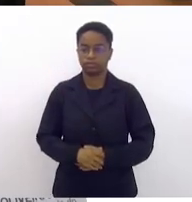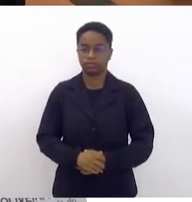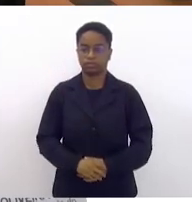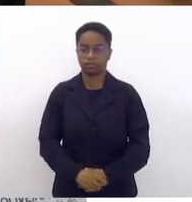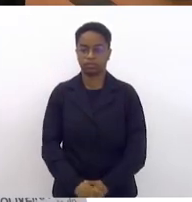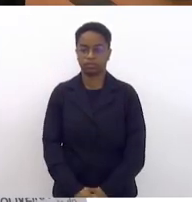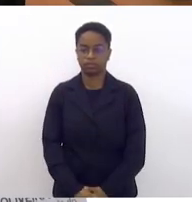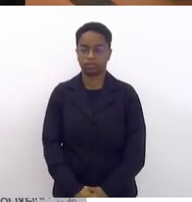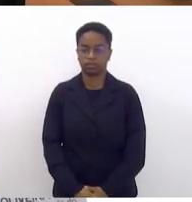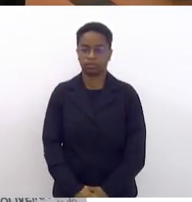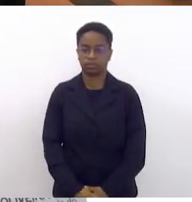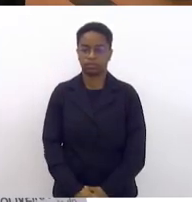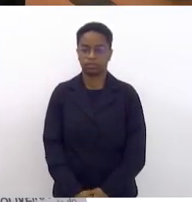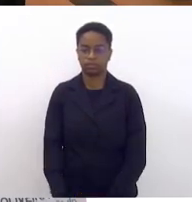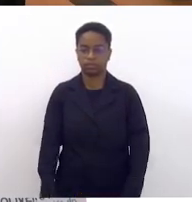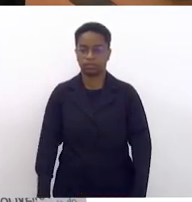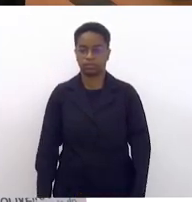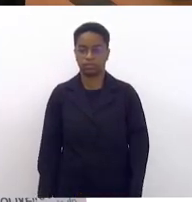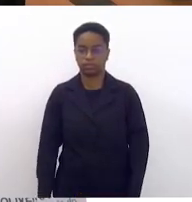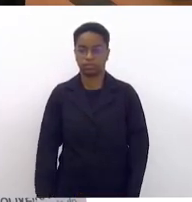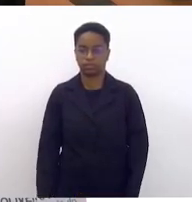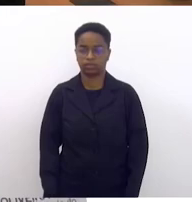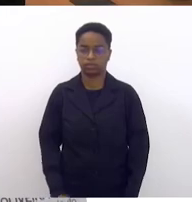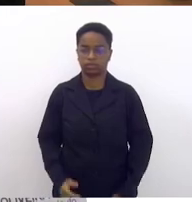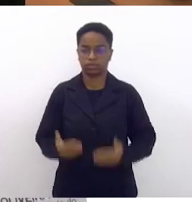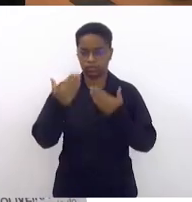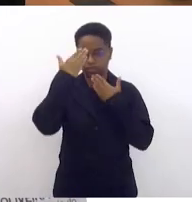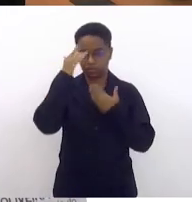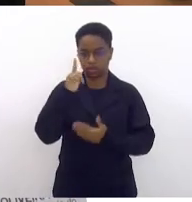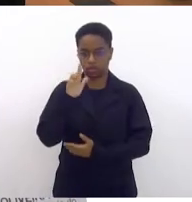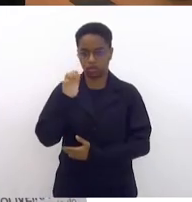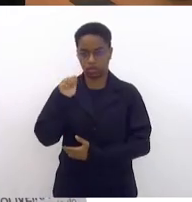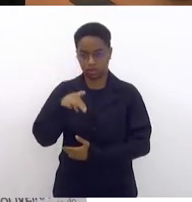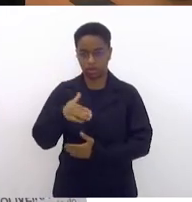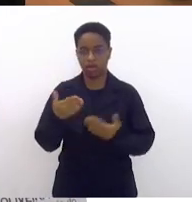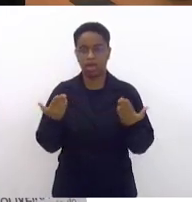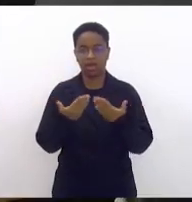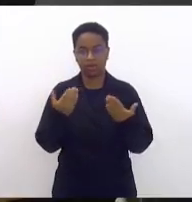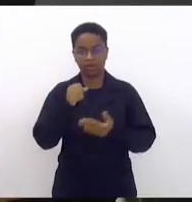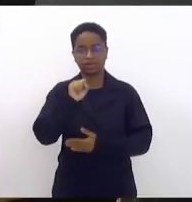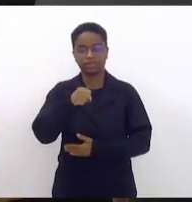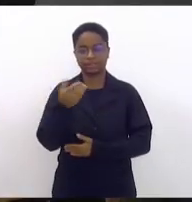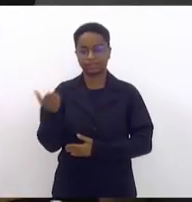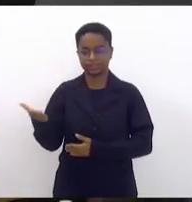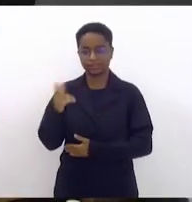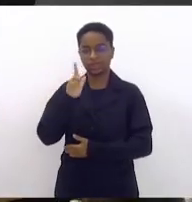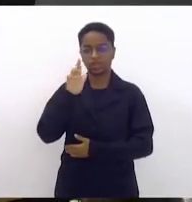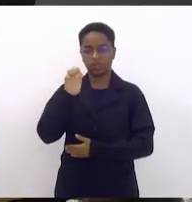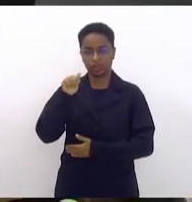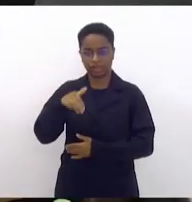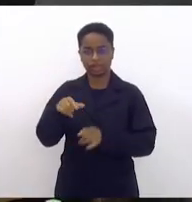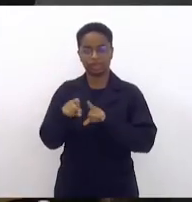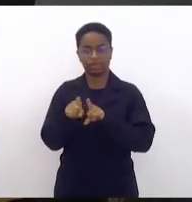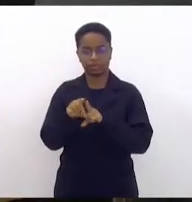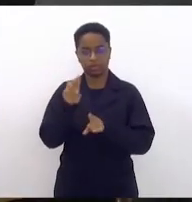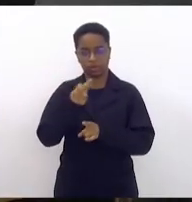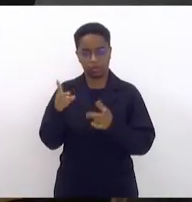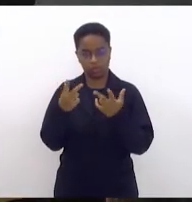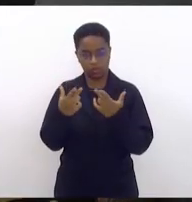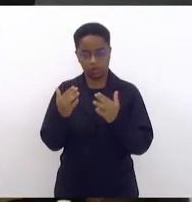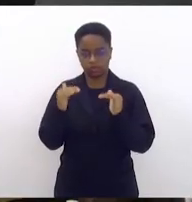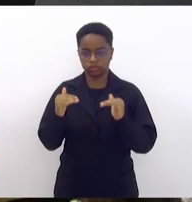junto obrigado Luan Agora sim com a palavra o Luan Leonardo Monteiro Dantas